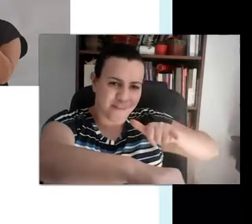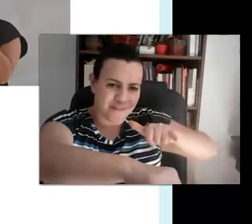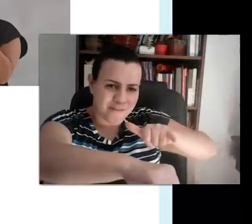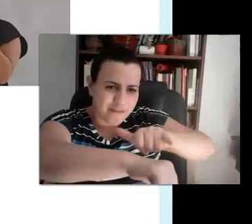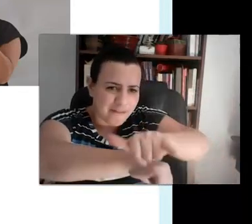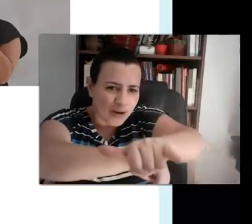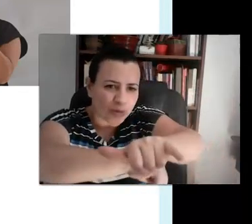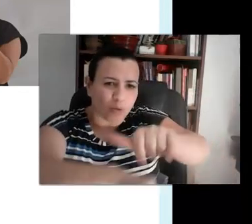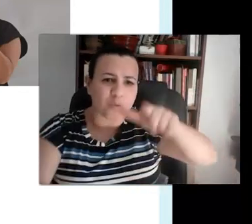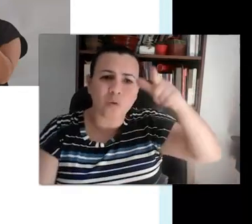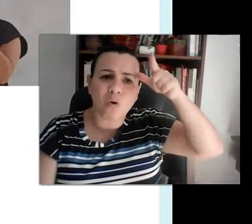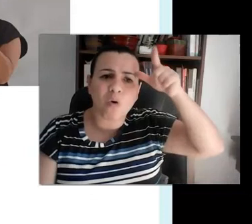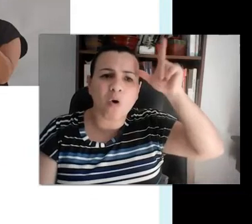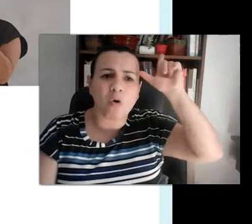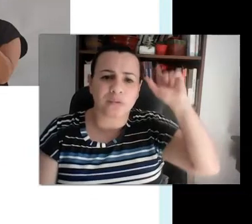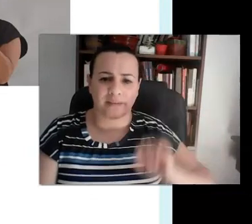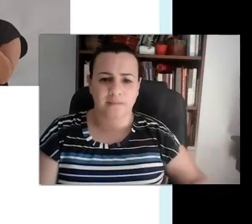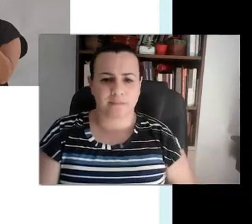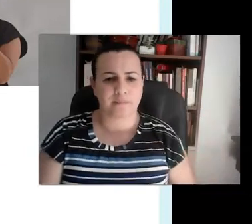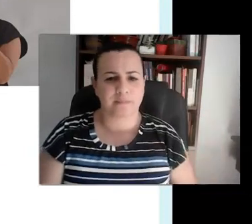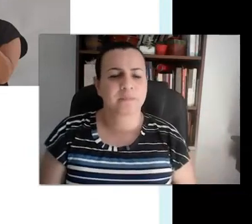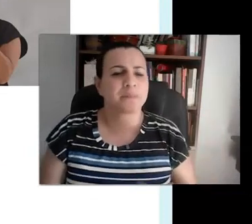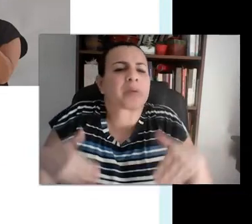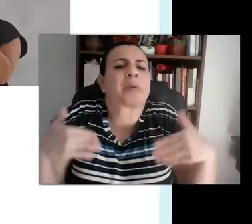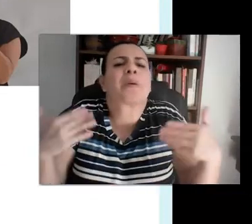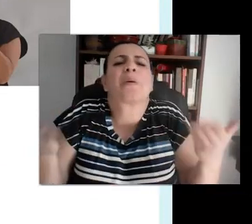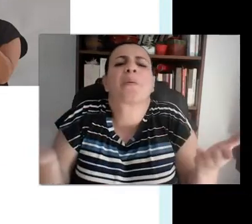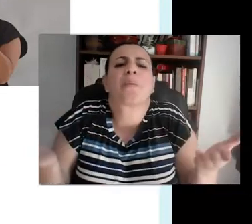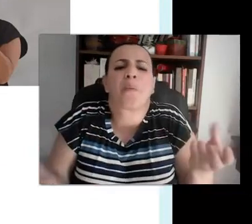Quem faltou ontem?